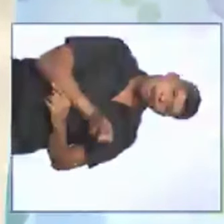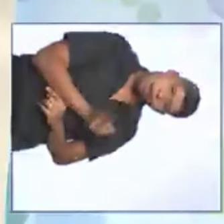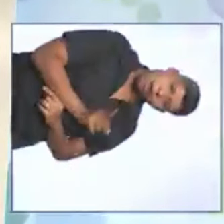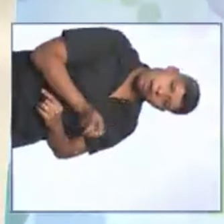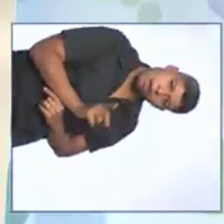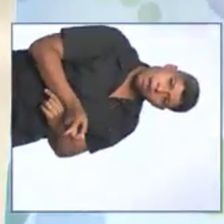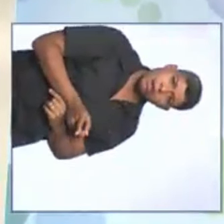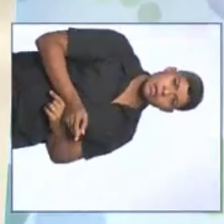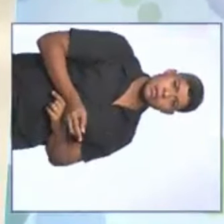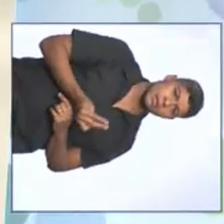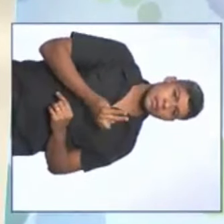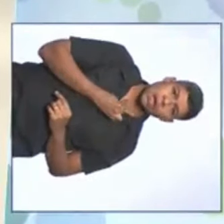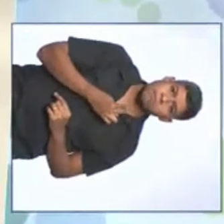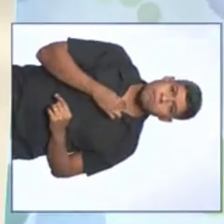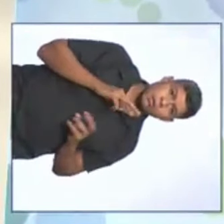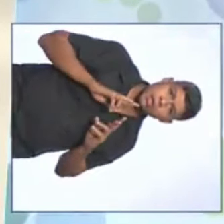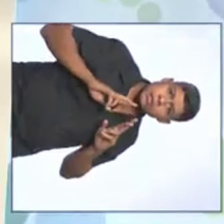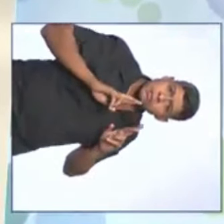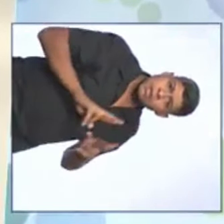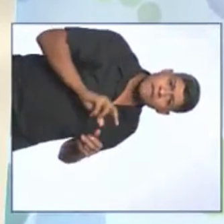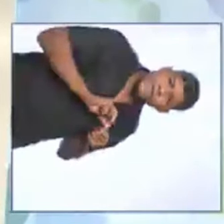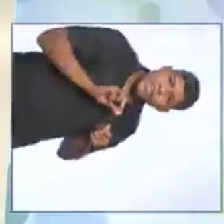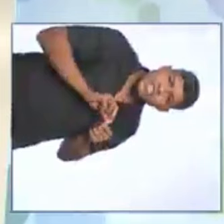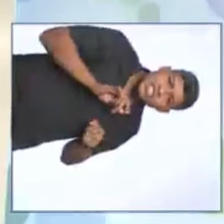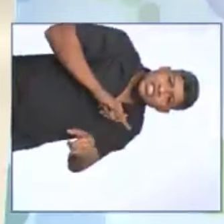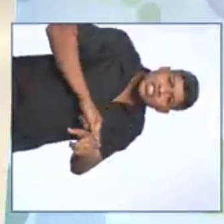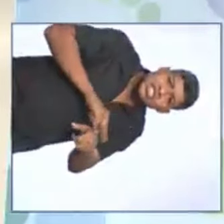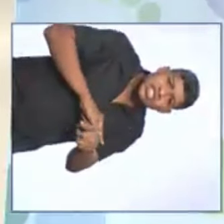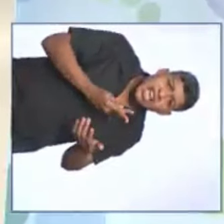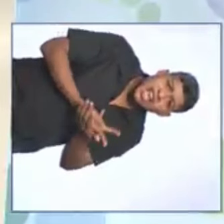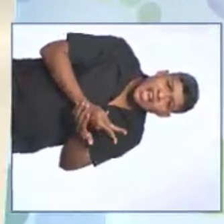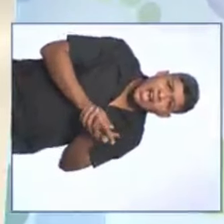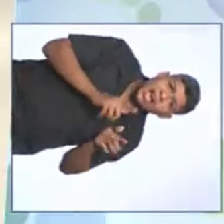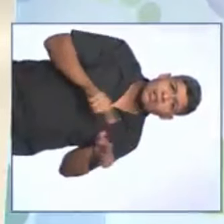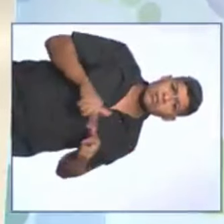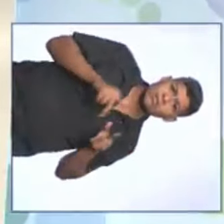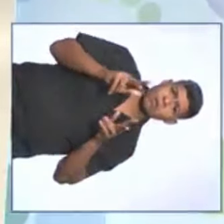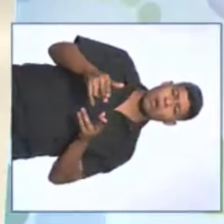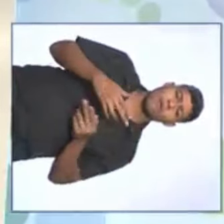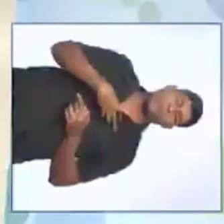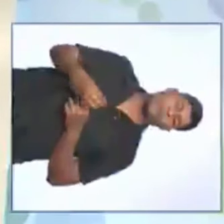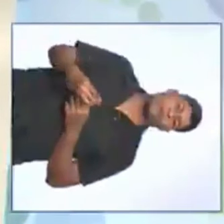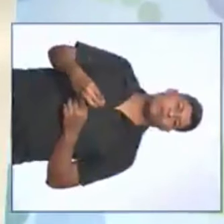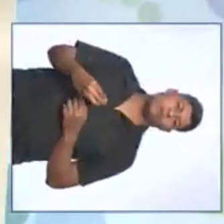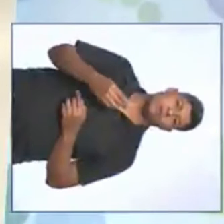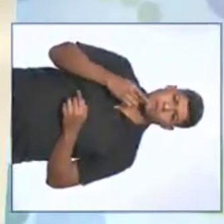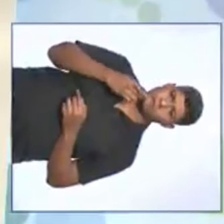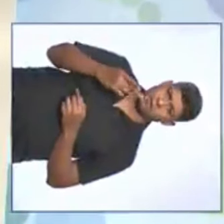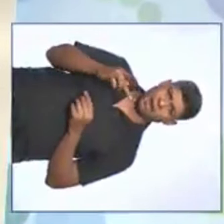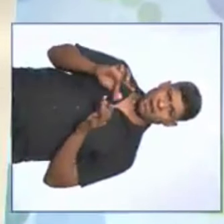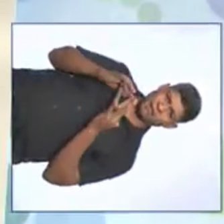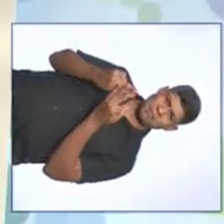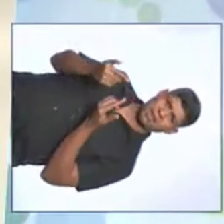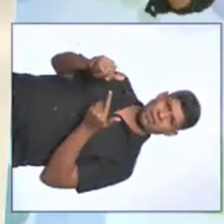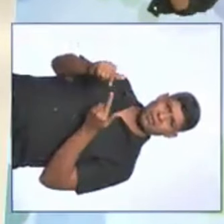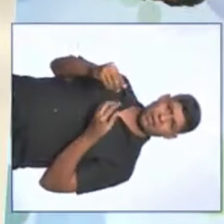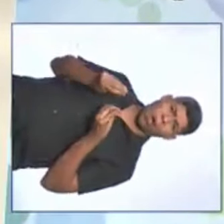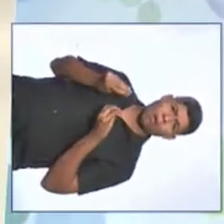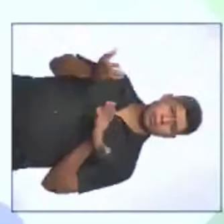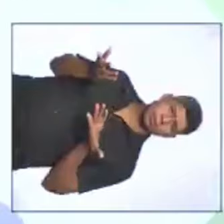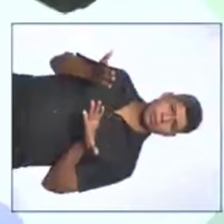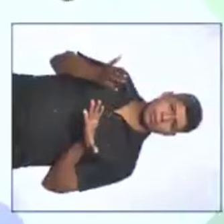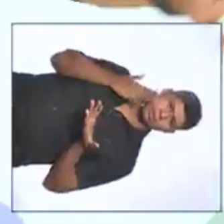você não merece o meu respeito, você fez xixi onde não devia. Como se fosse o filho. E aí, você vai falar que não é da família do cara? Pelo